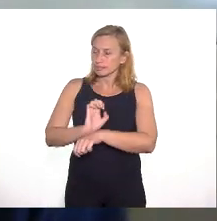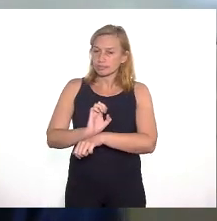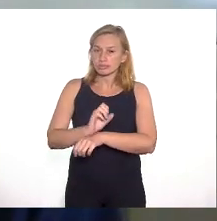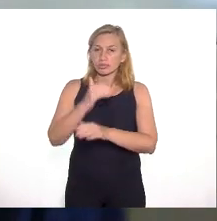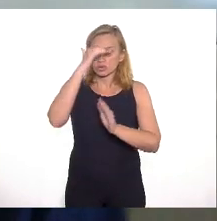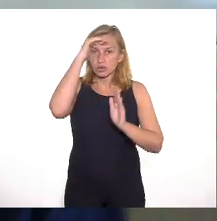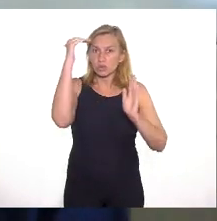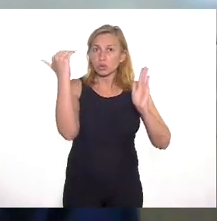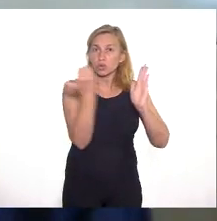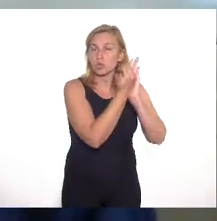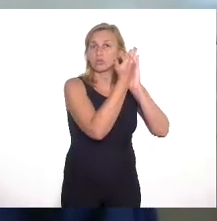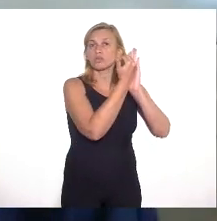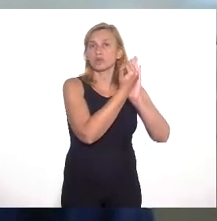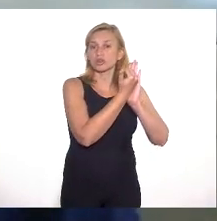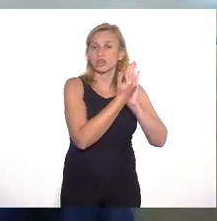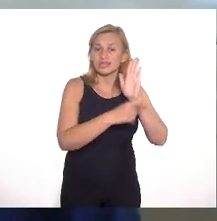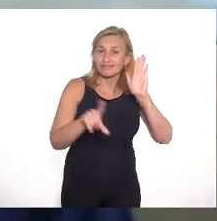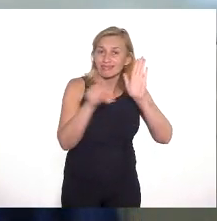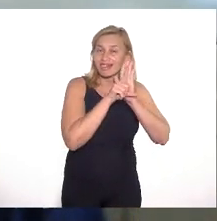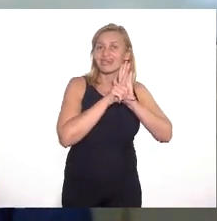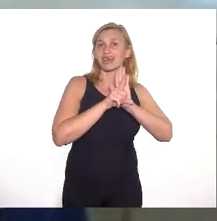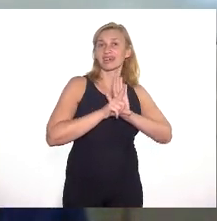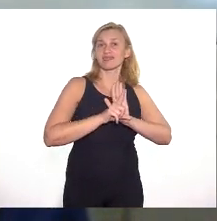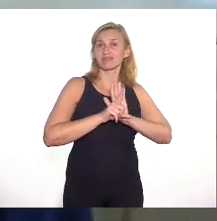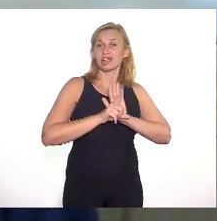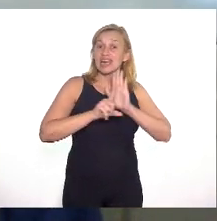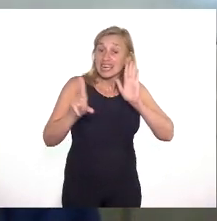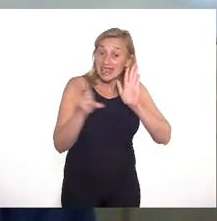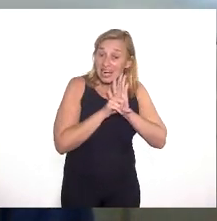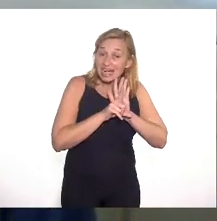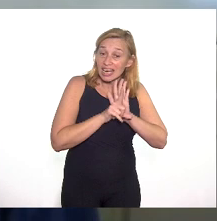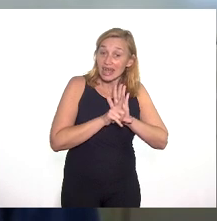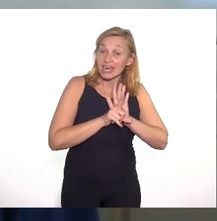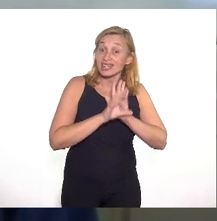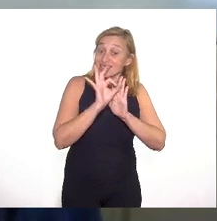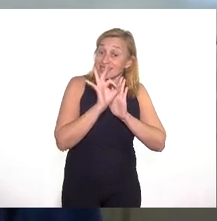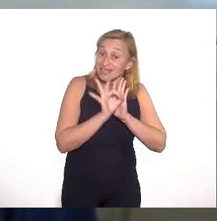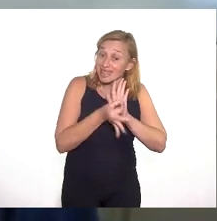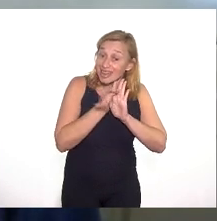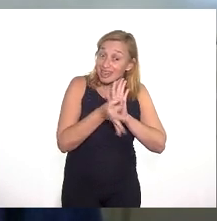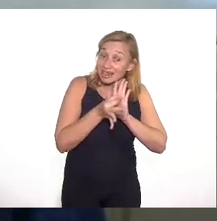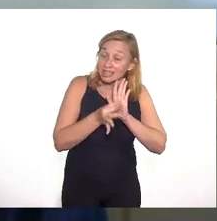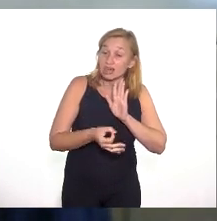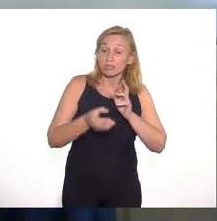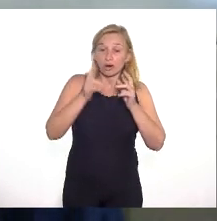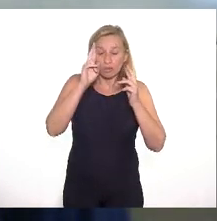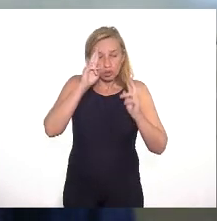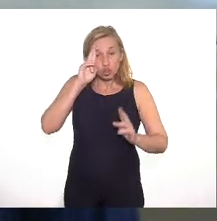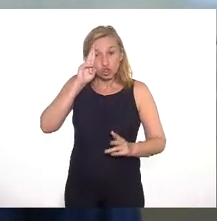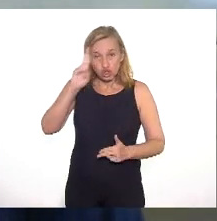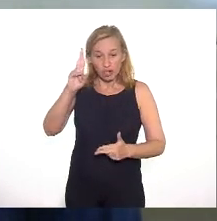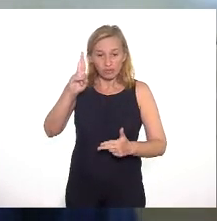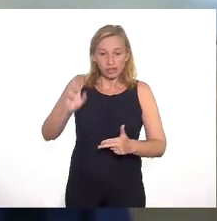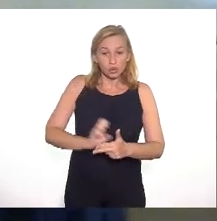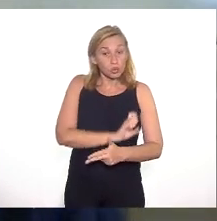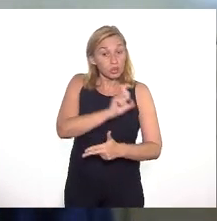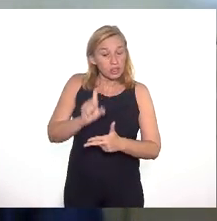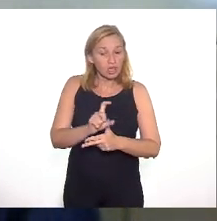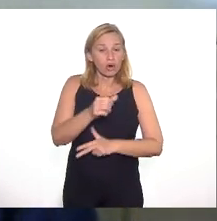cumpra aquilo que está em lei, e lei acordada com o próprio chefe do Executivo, que é a